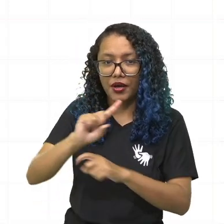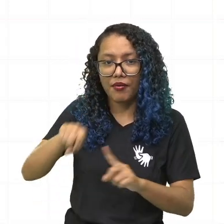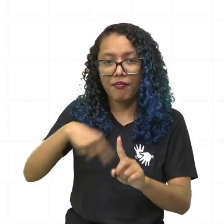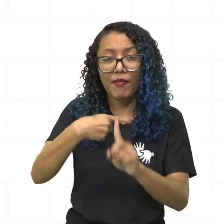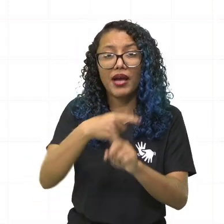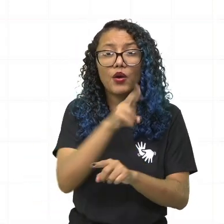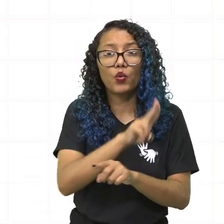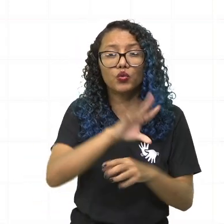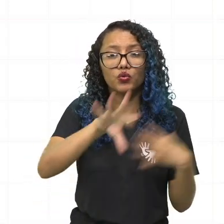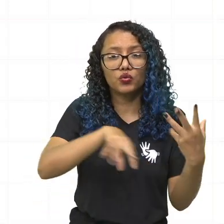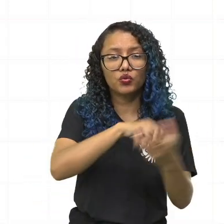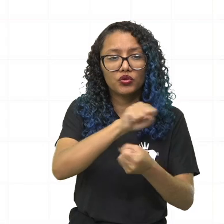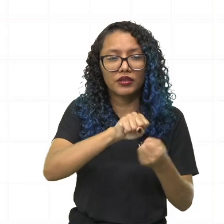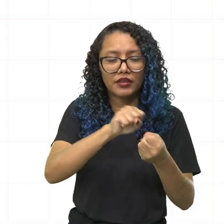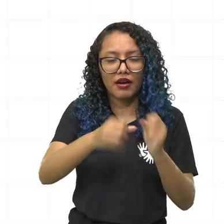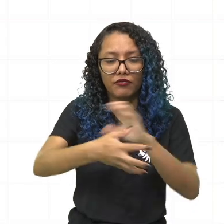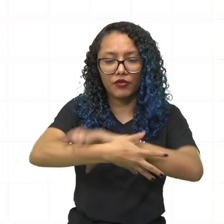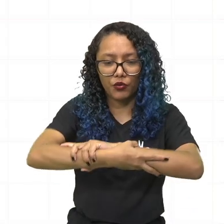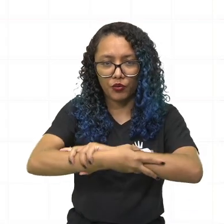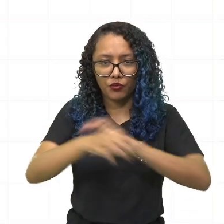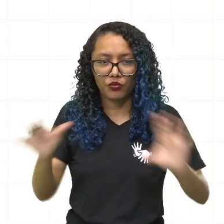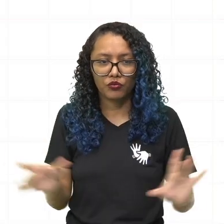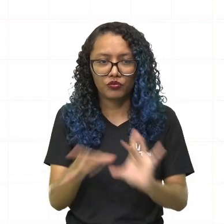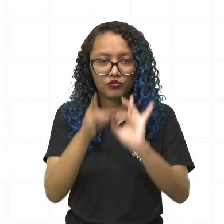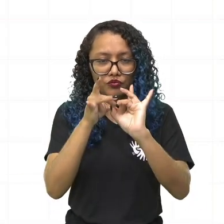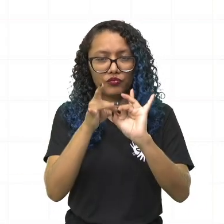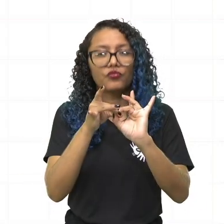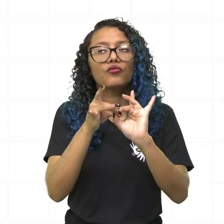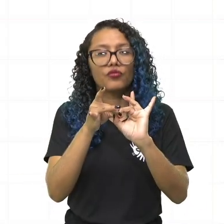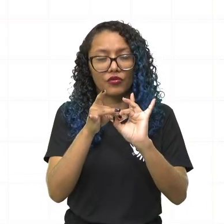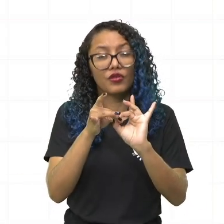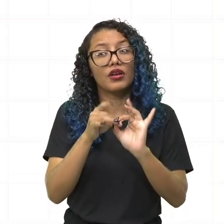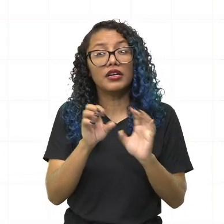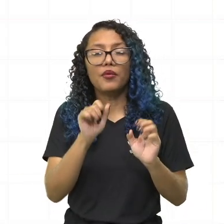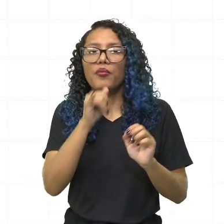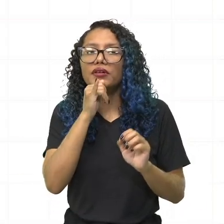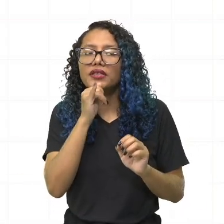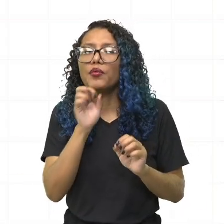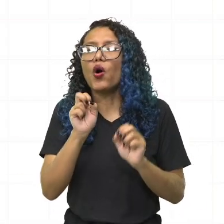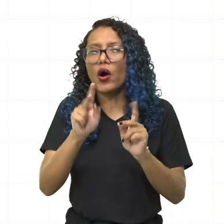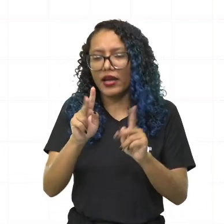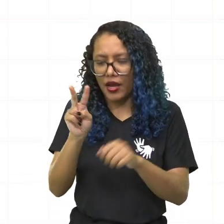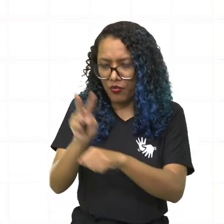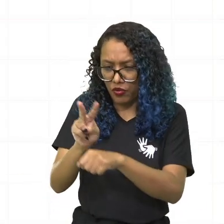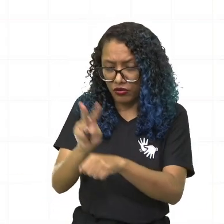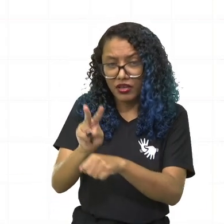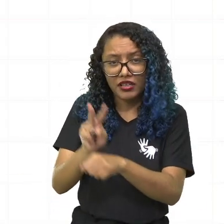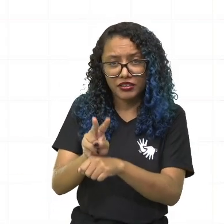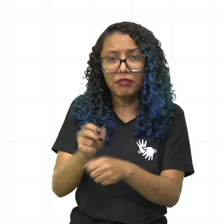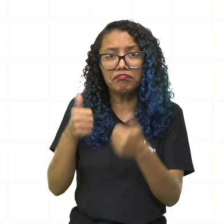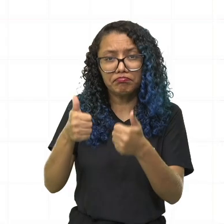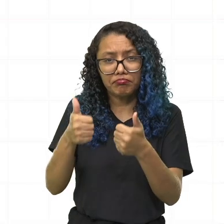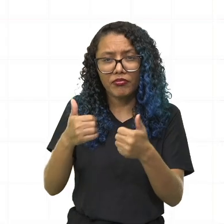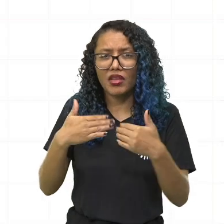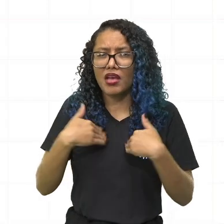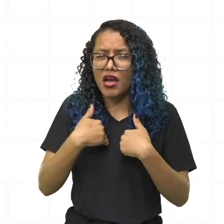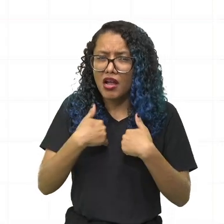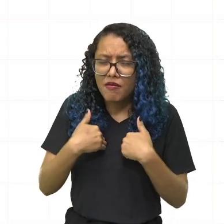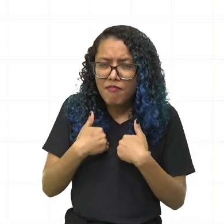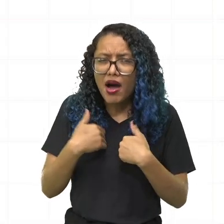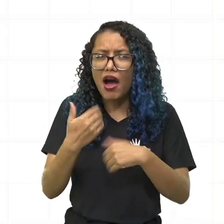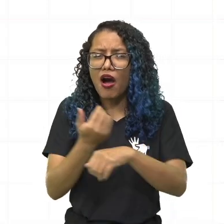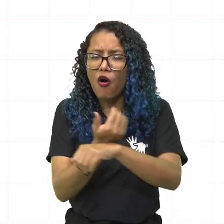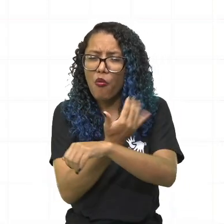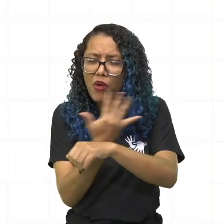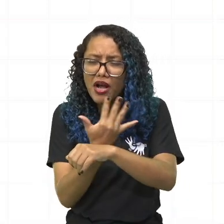uso sustentável desses recursos, né? É como se, vamos preservar, vamos deixar a floresta aí, vamos deixar esses animais que estão ali